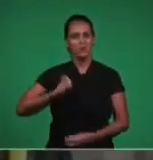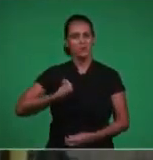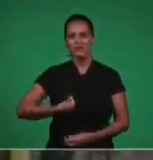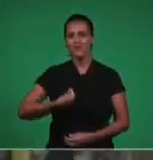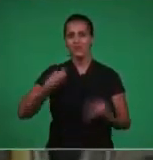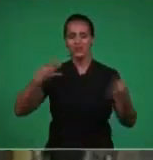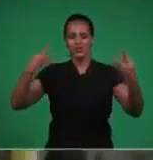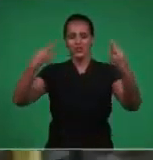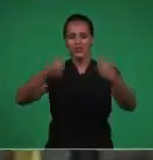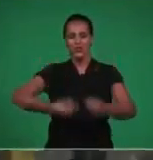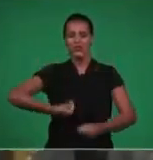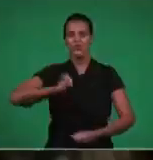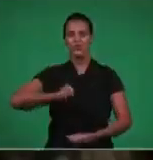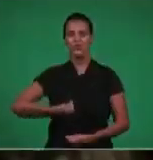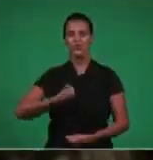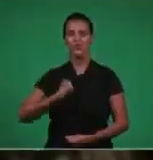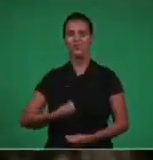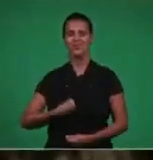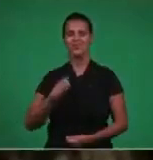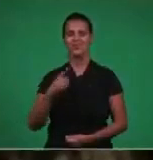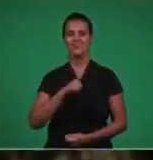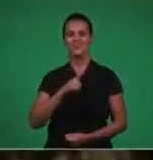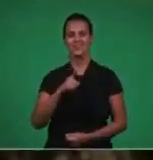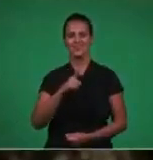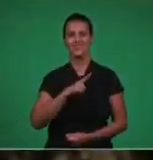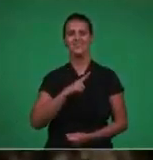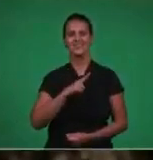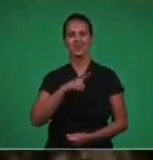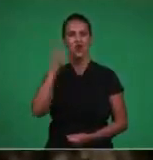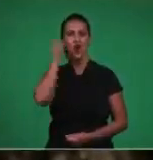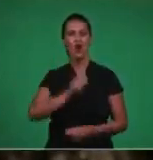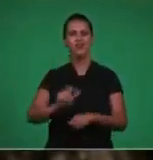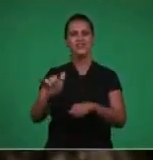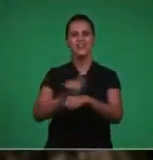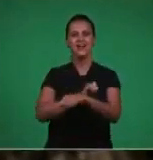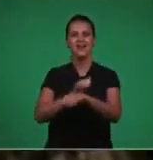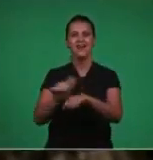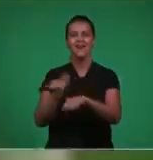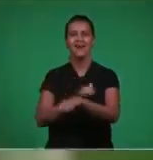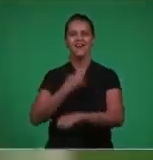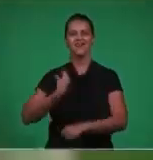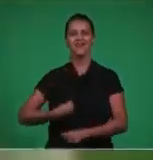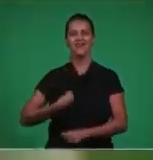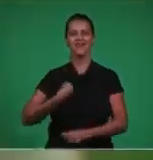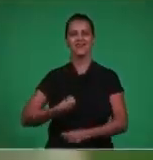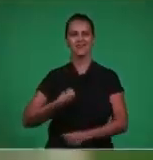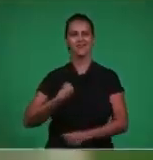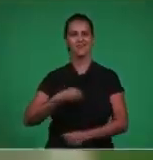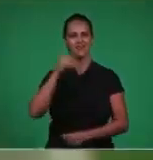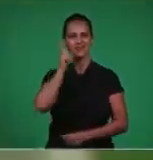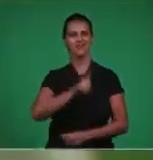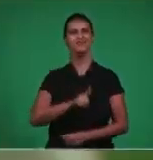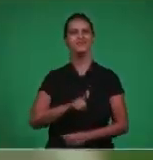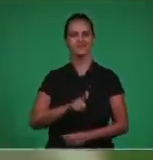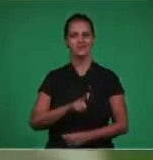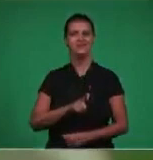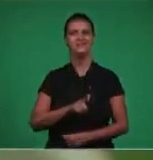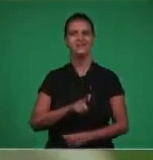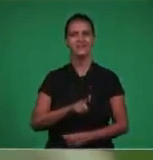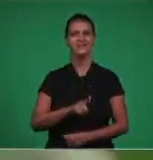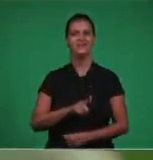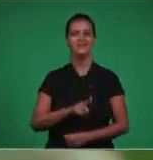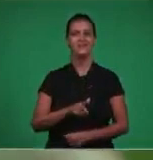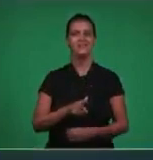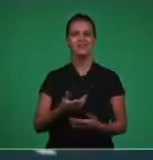de sobrevivência. As plantas, o desenvolvimento complexo que ela tem para poder fazer fotossíntese, crescer, técnicas